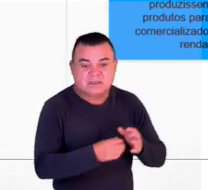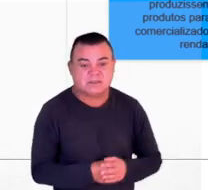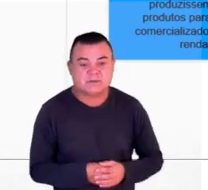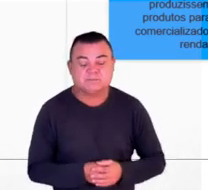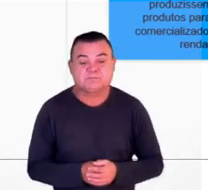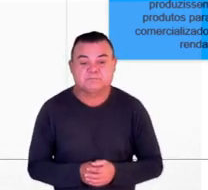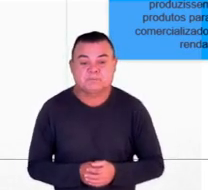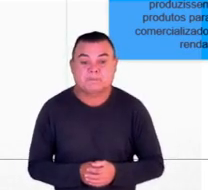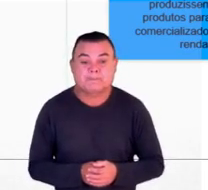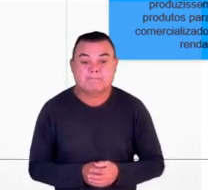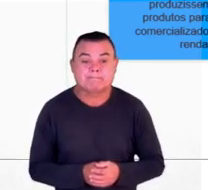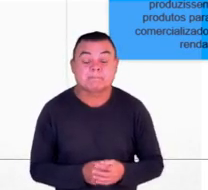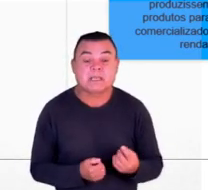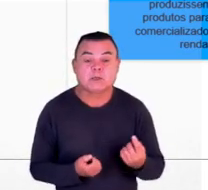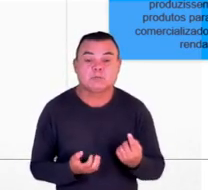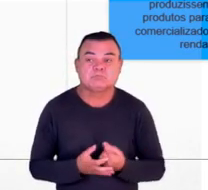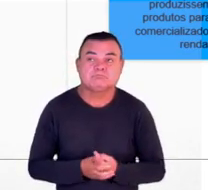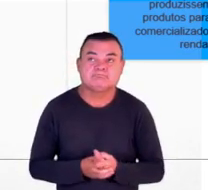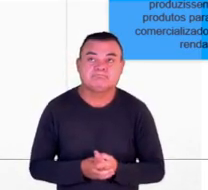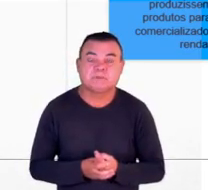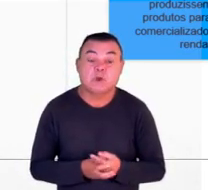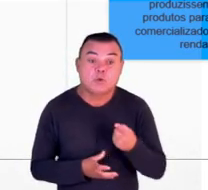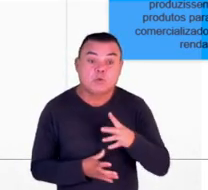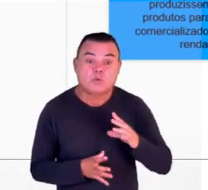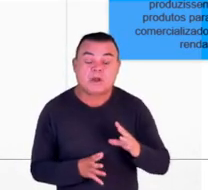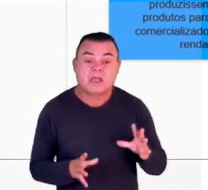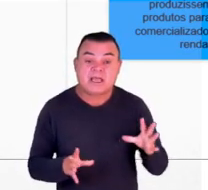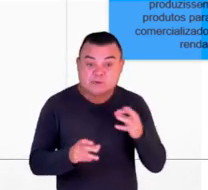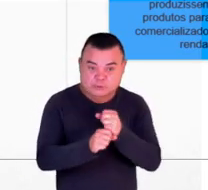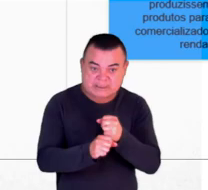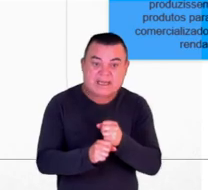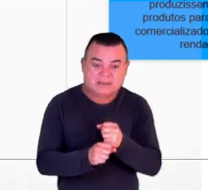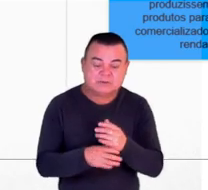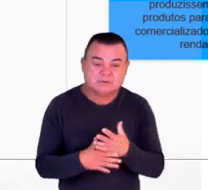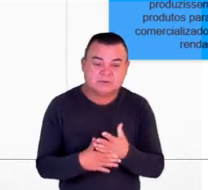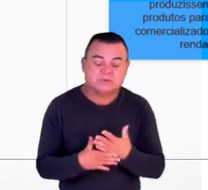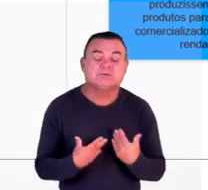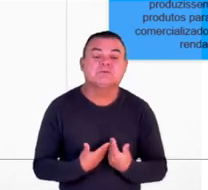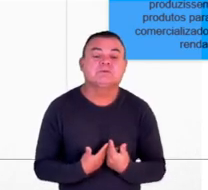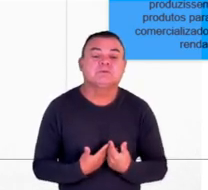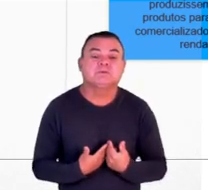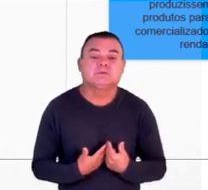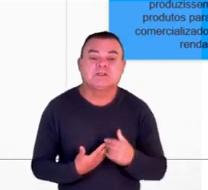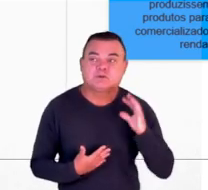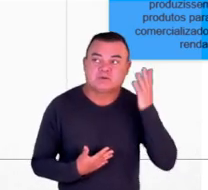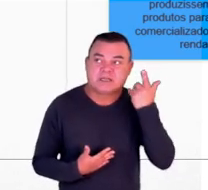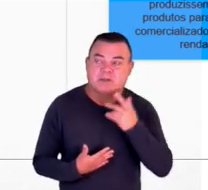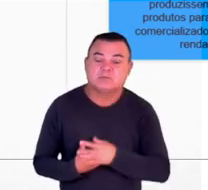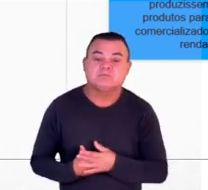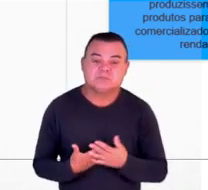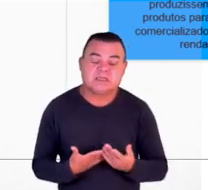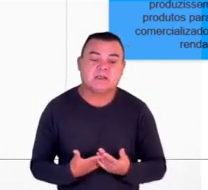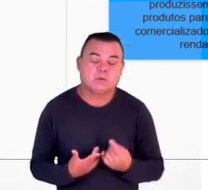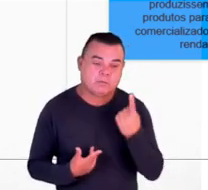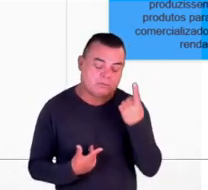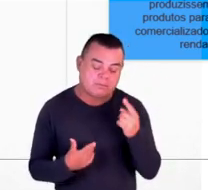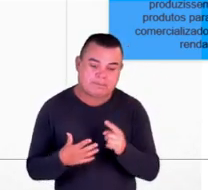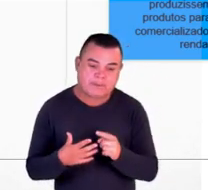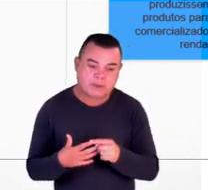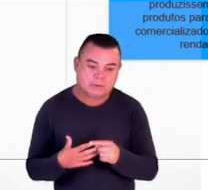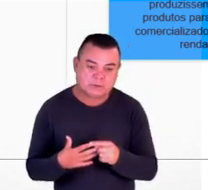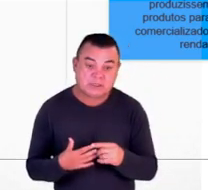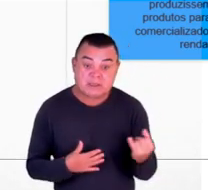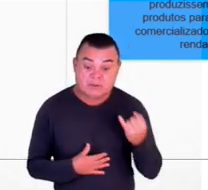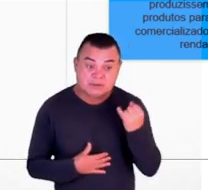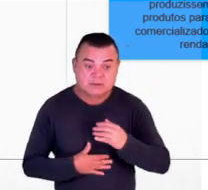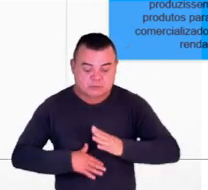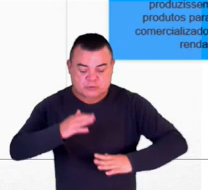um uma um resultado posso dizer assim eu acho que uma um ponto muito importante né no no desenvolvimento desse